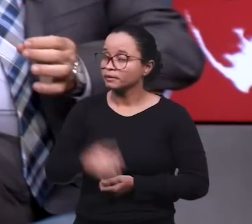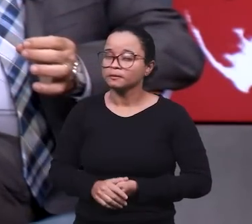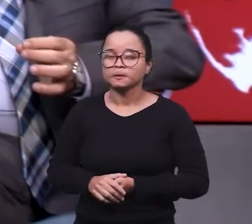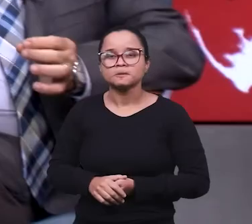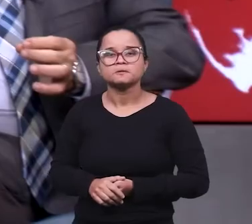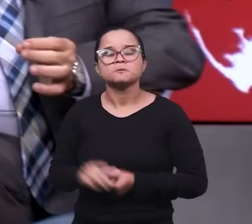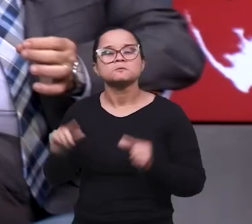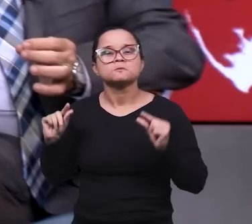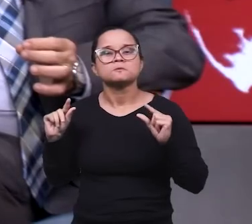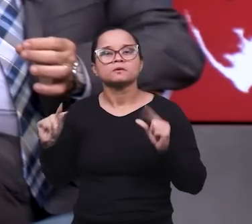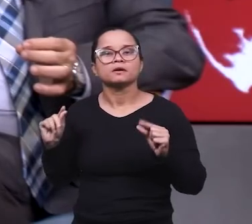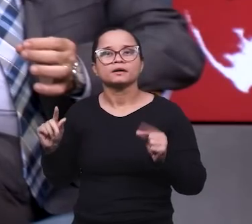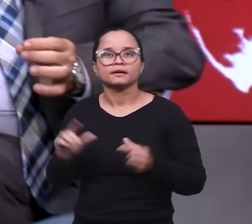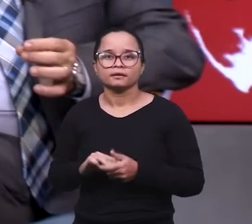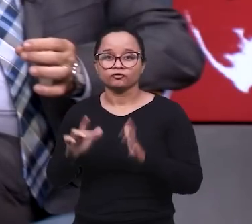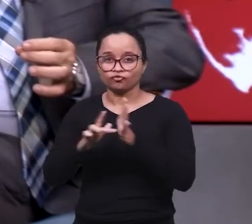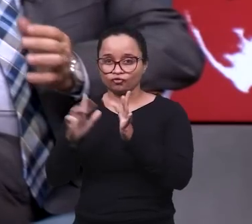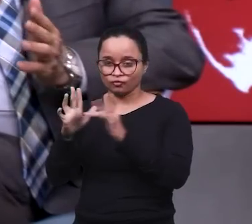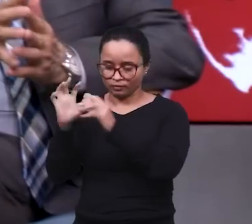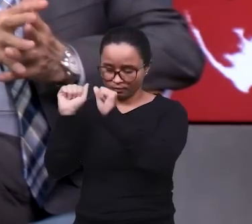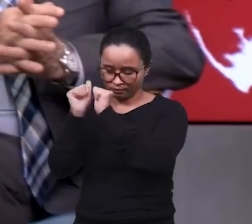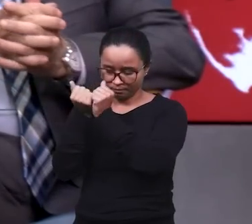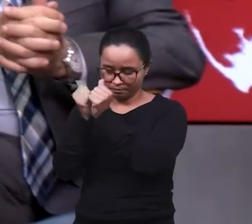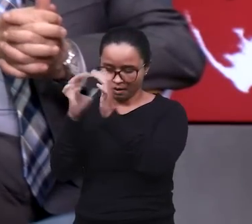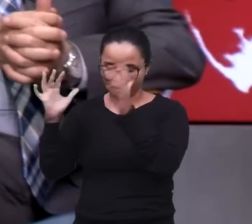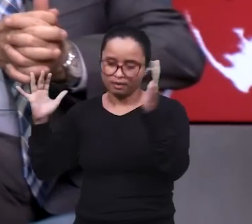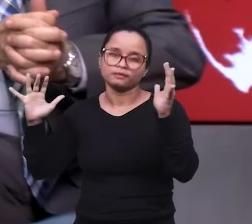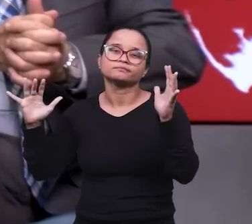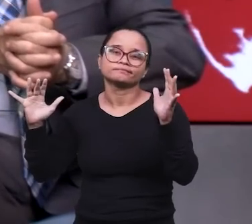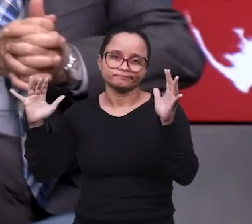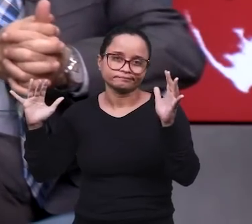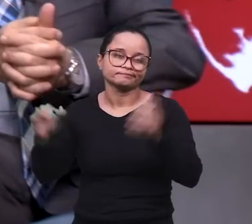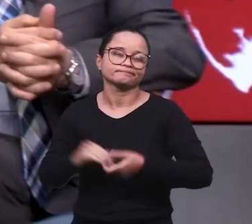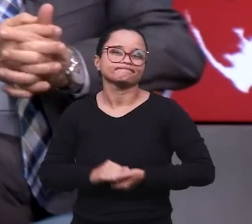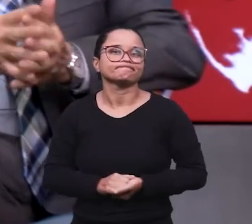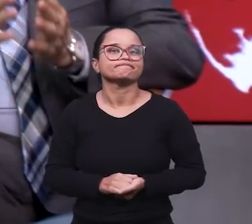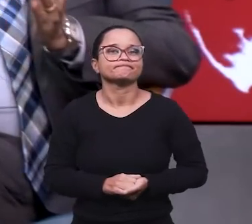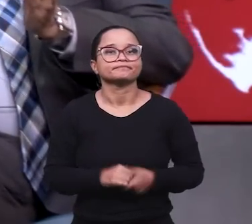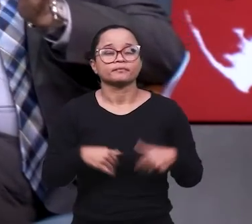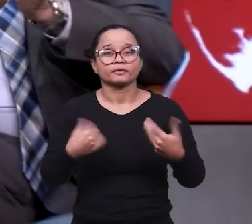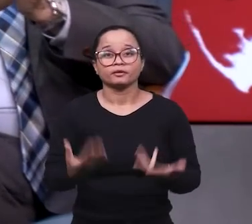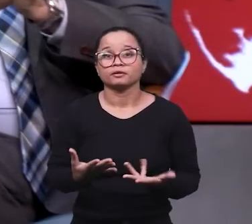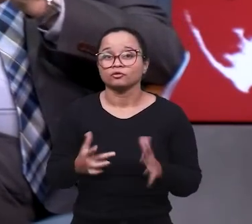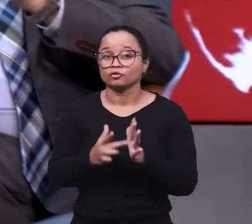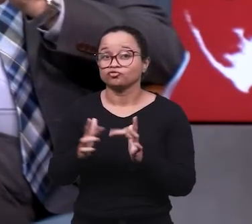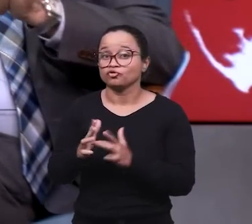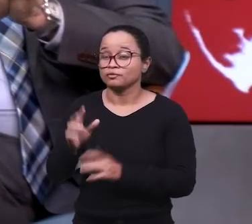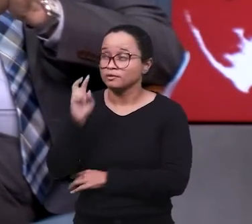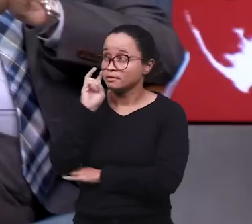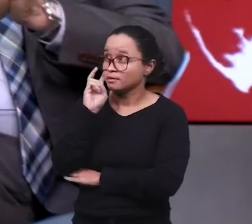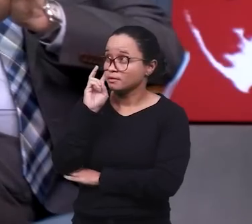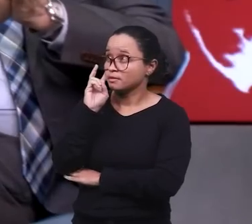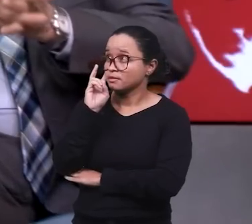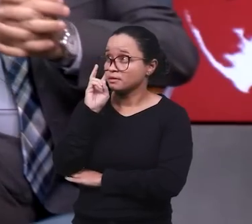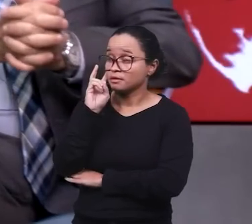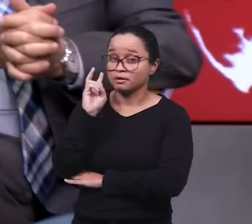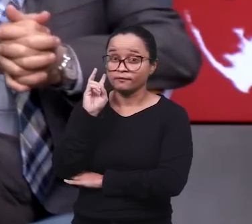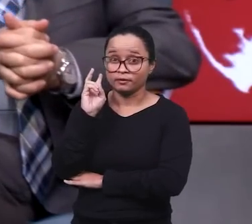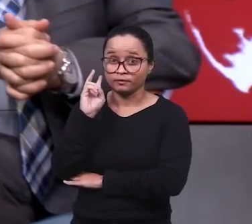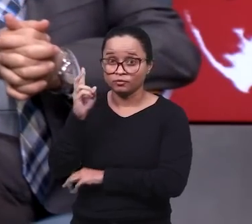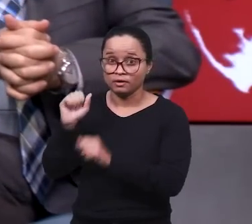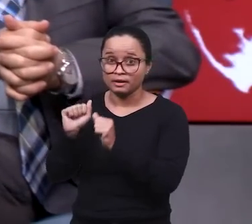Jesus glorificado. Olha só, Jesus glorificado. Quando João viu Jesus